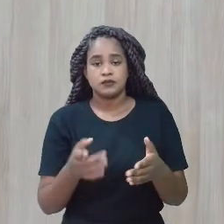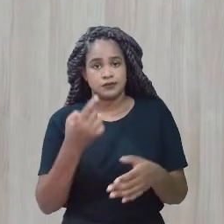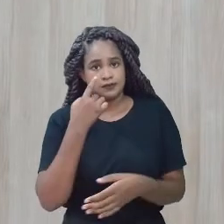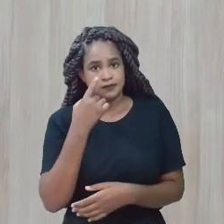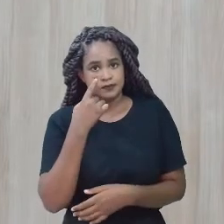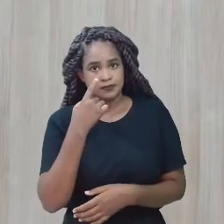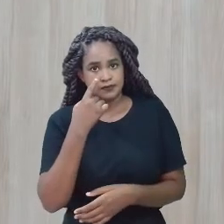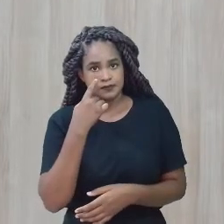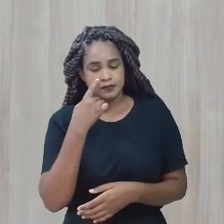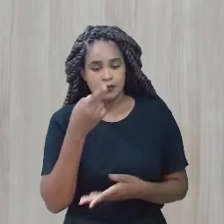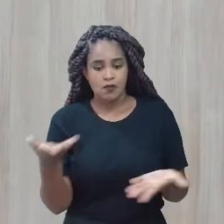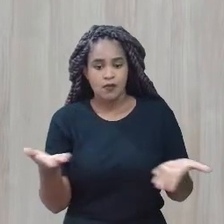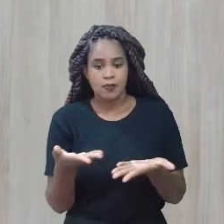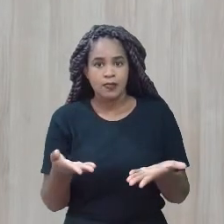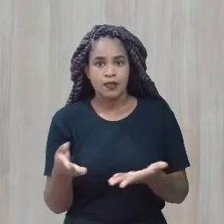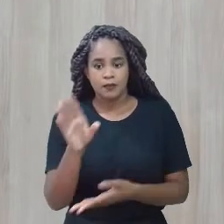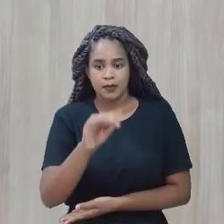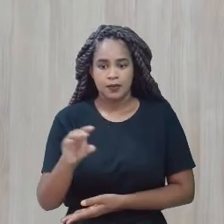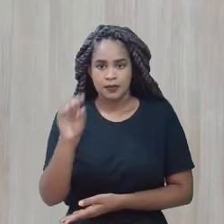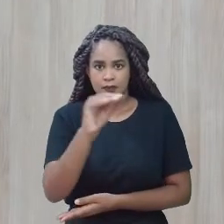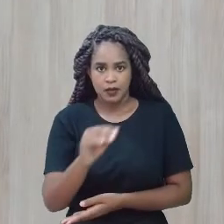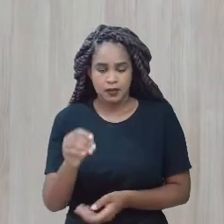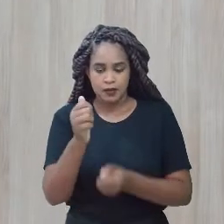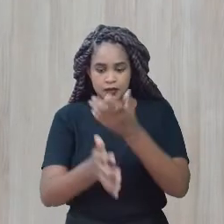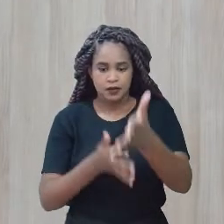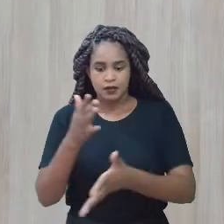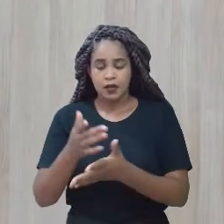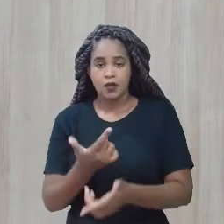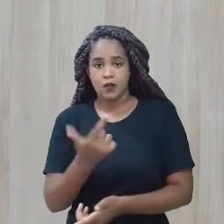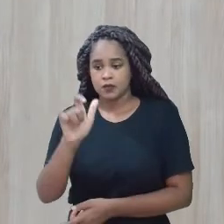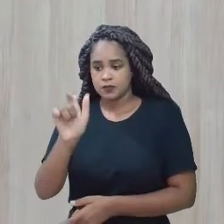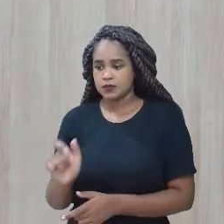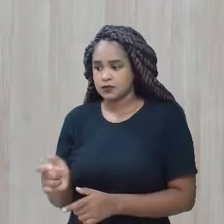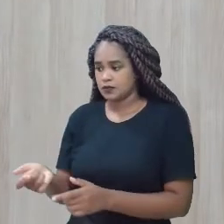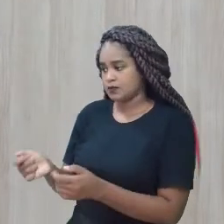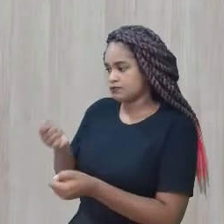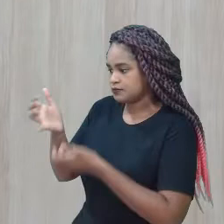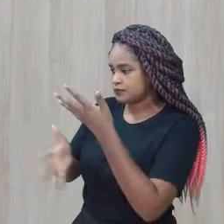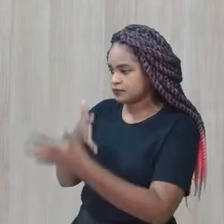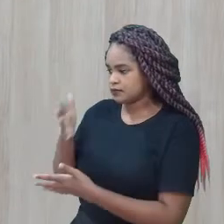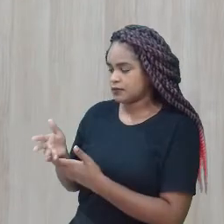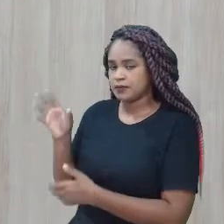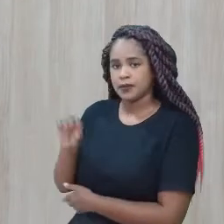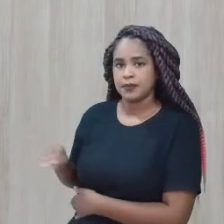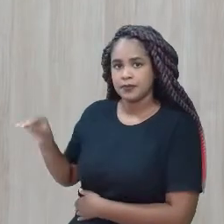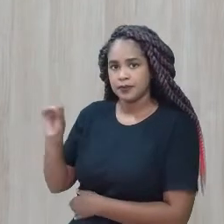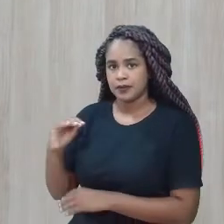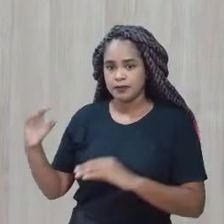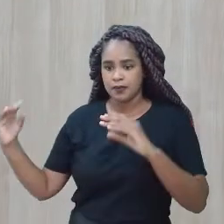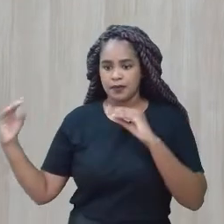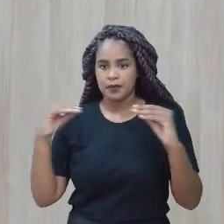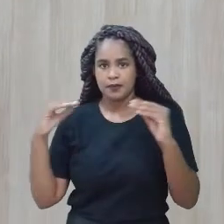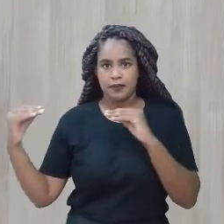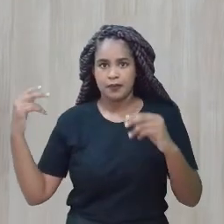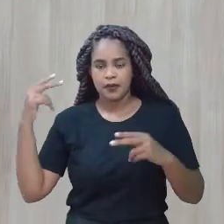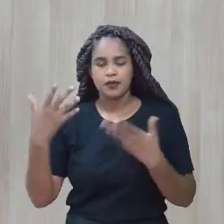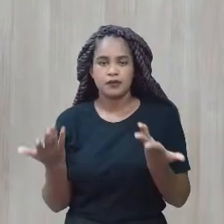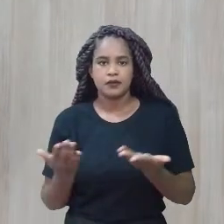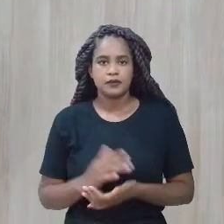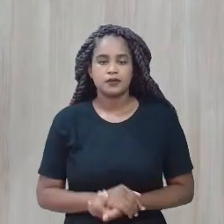você está falando e o outro que está do outro lado. Lembra que ontem eu falei sobre o locutor